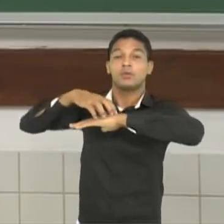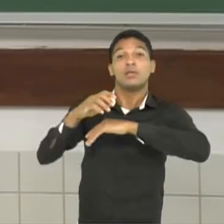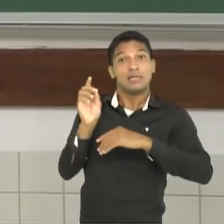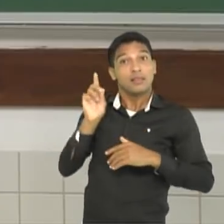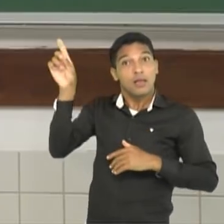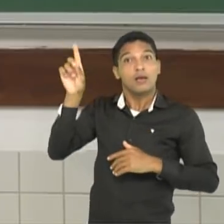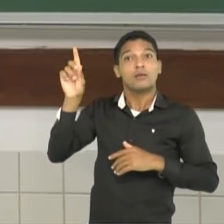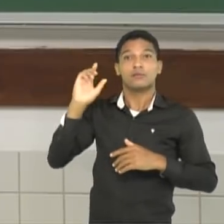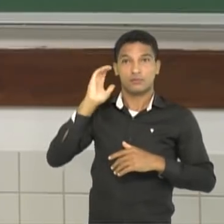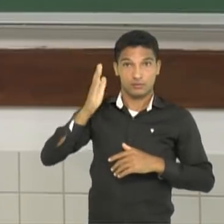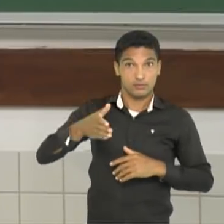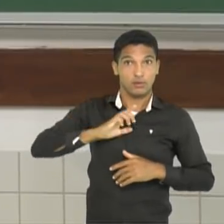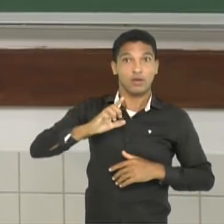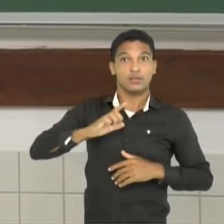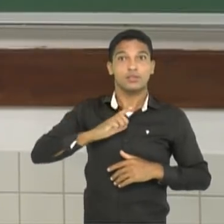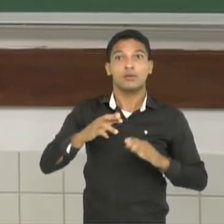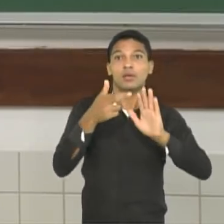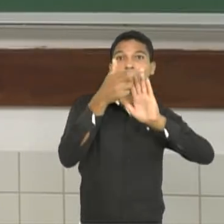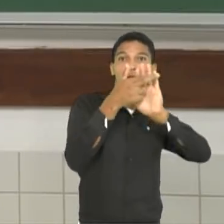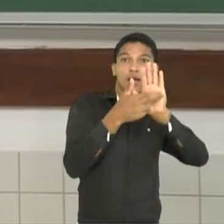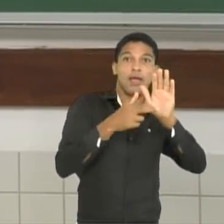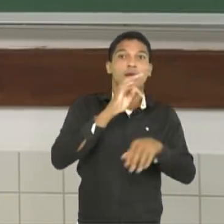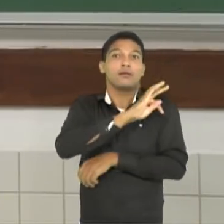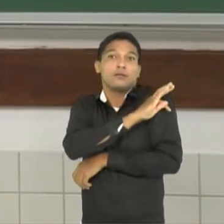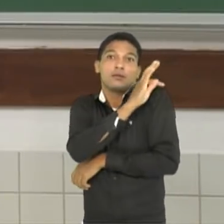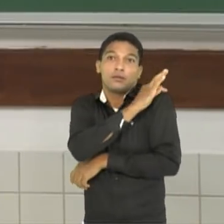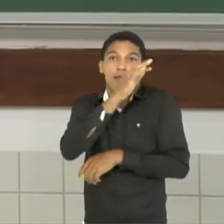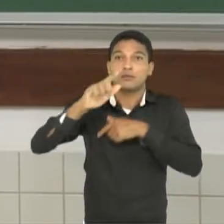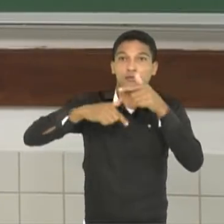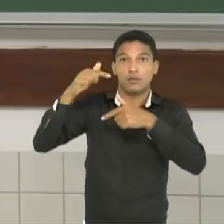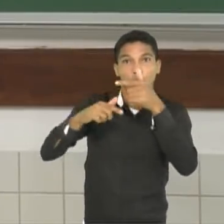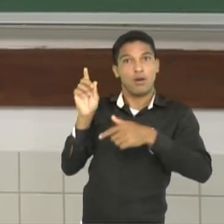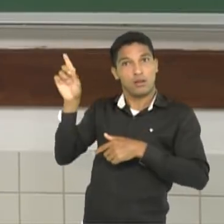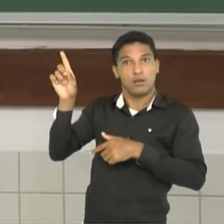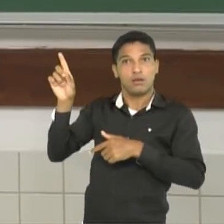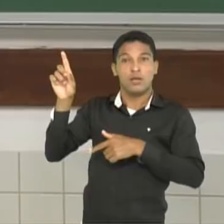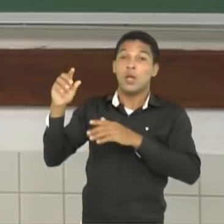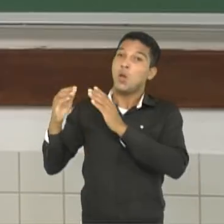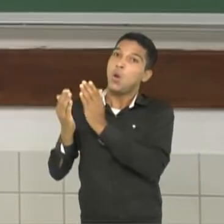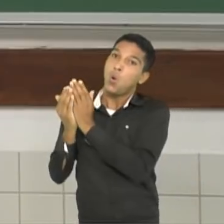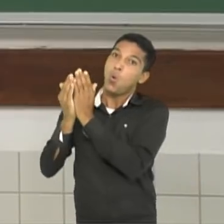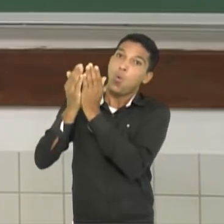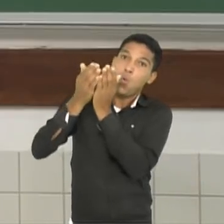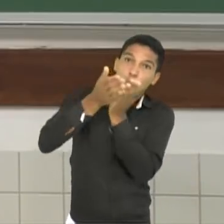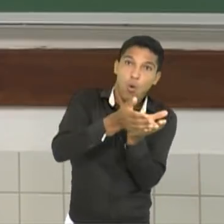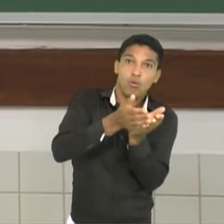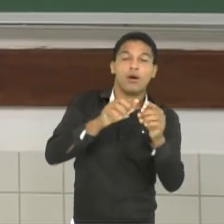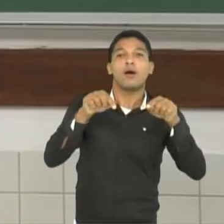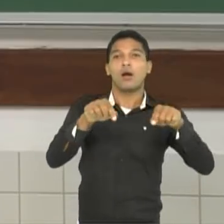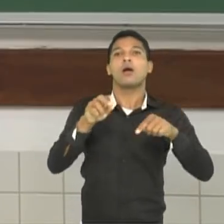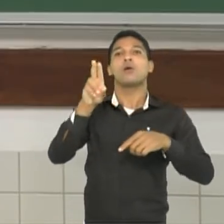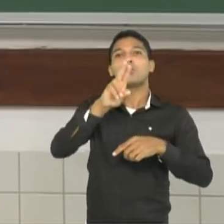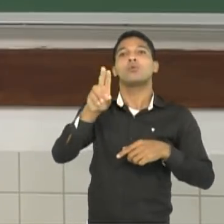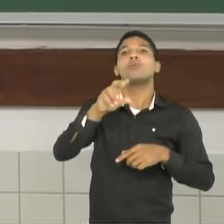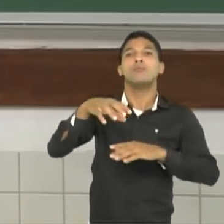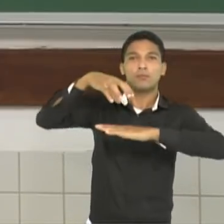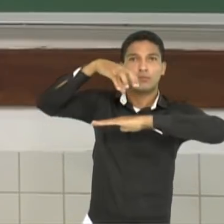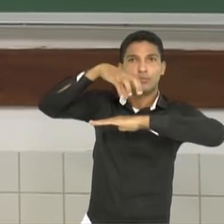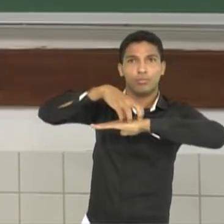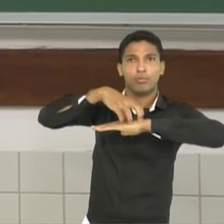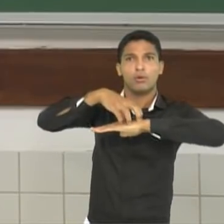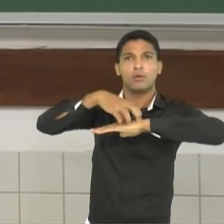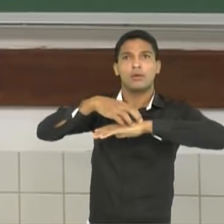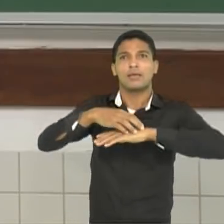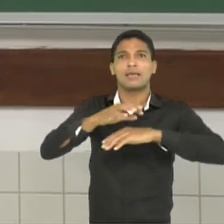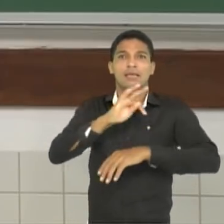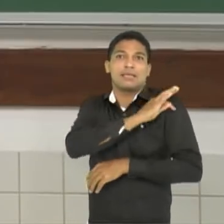eram conhecidas desses povos que vieram para o Brasil. E aí eles utilizam isso e na região sul foi bem presente para